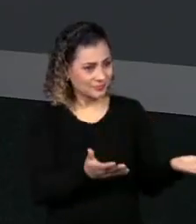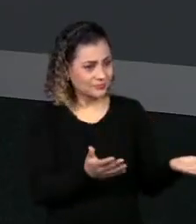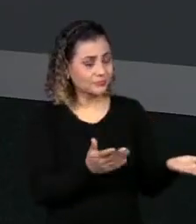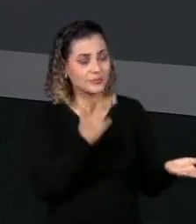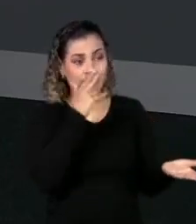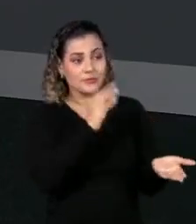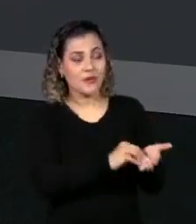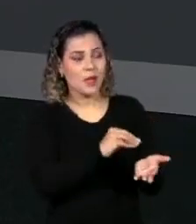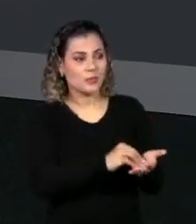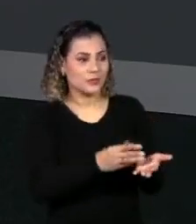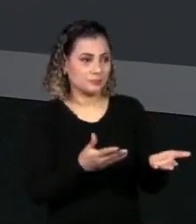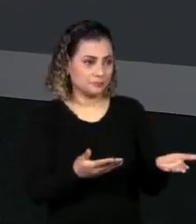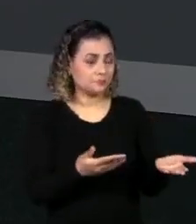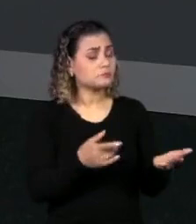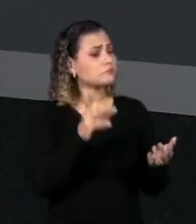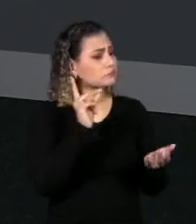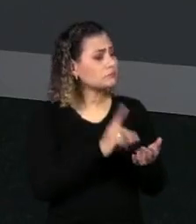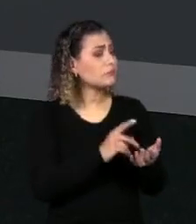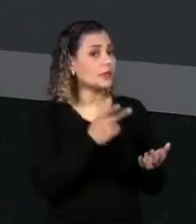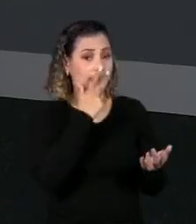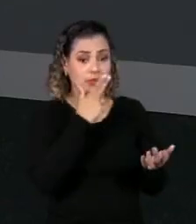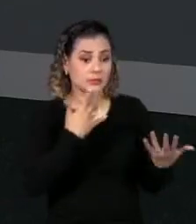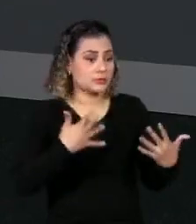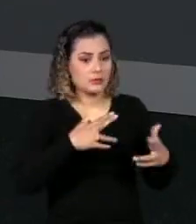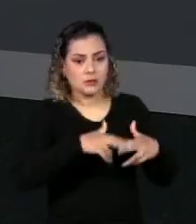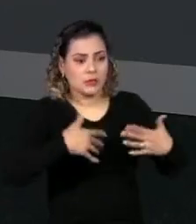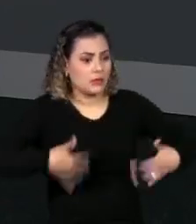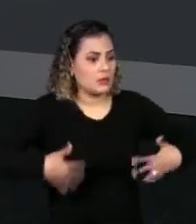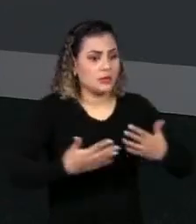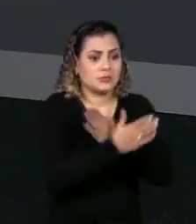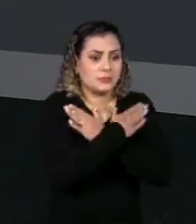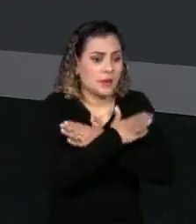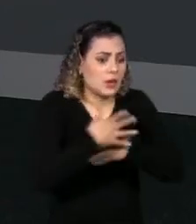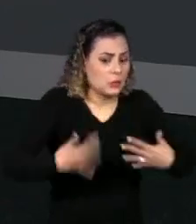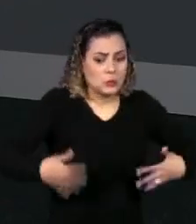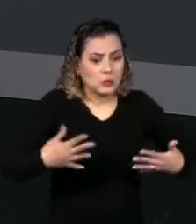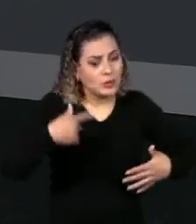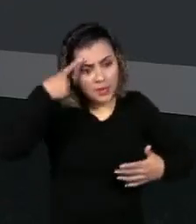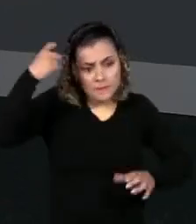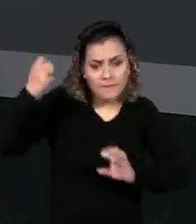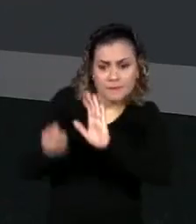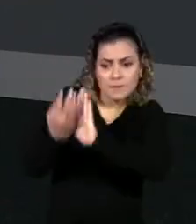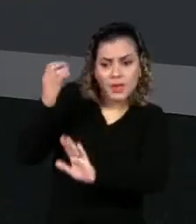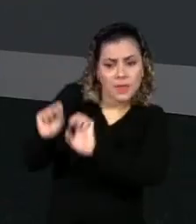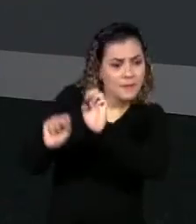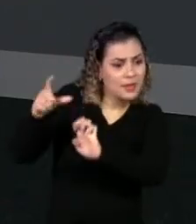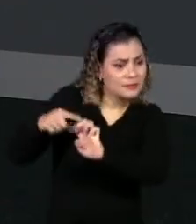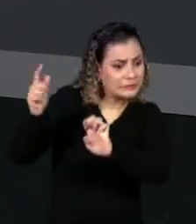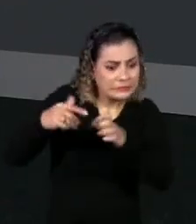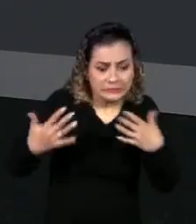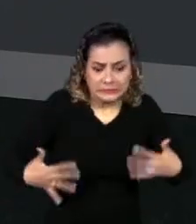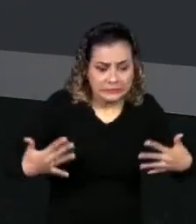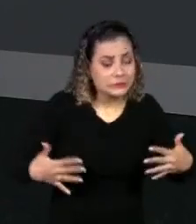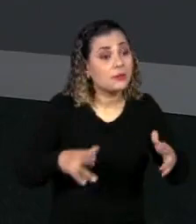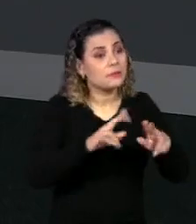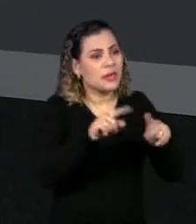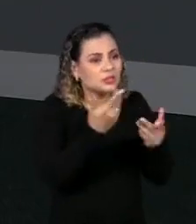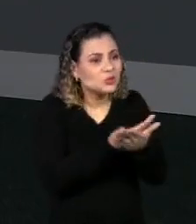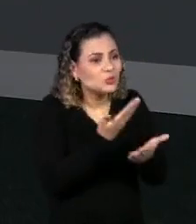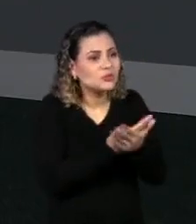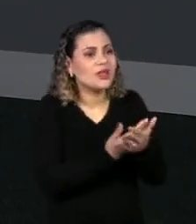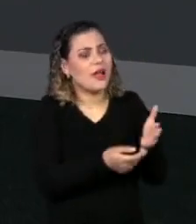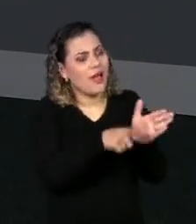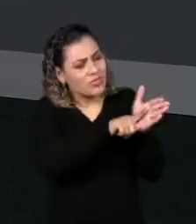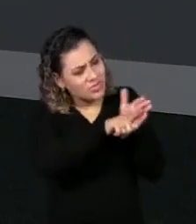Essa busca, né, para se suprir essa necessidade momentânea passa longe, né, desse estudo,